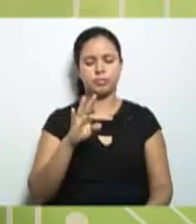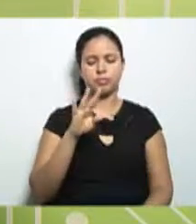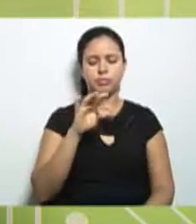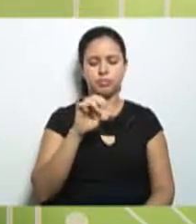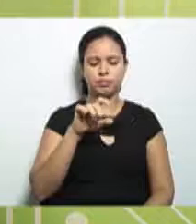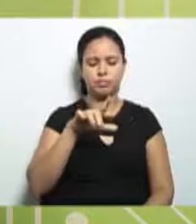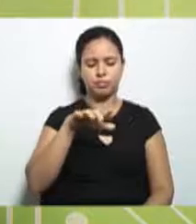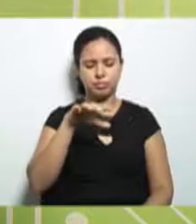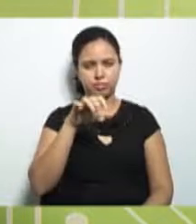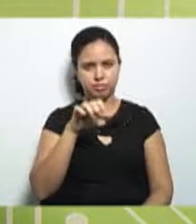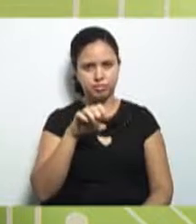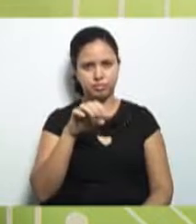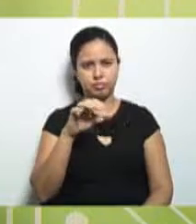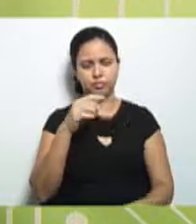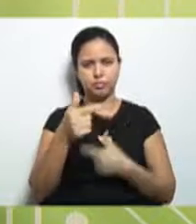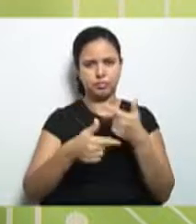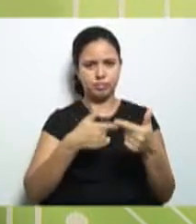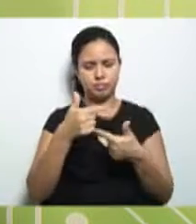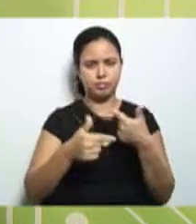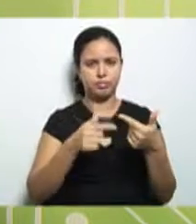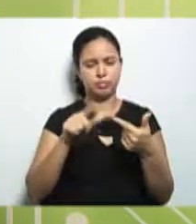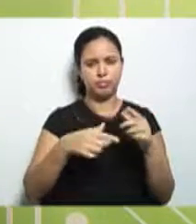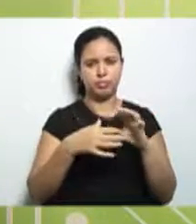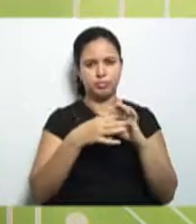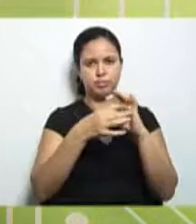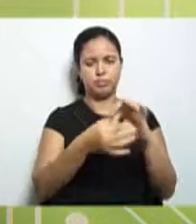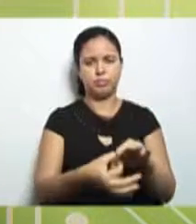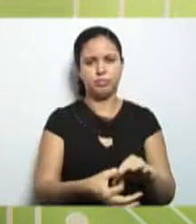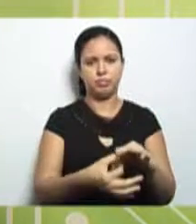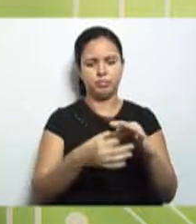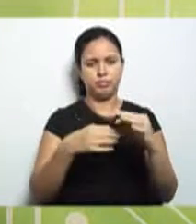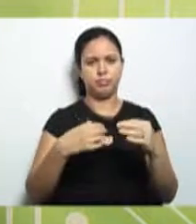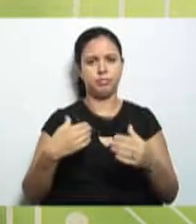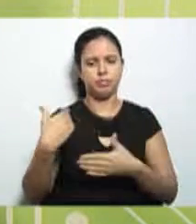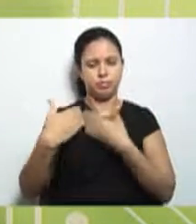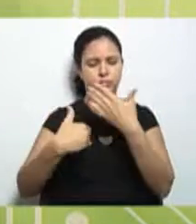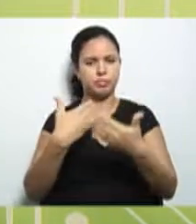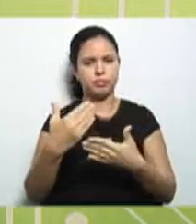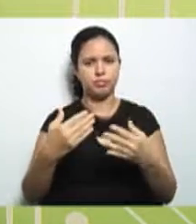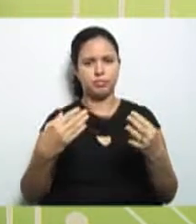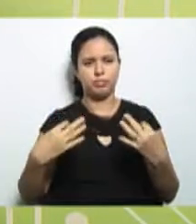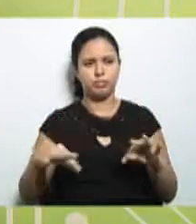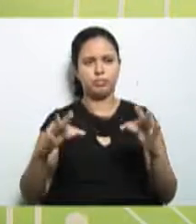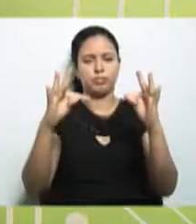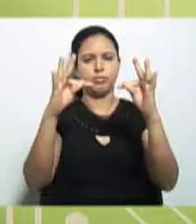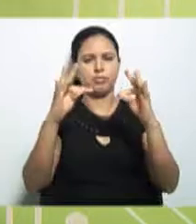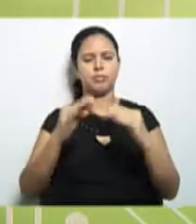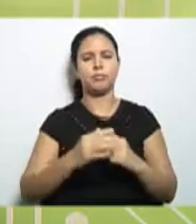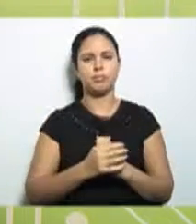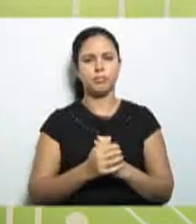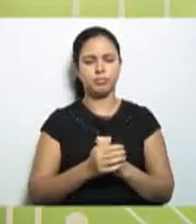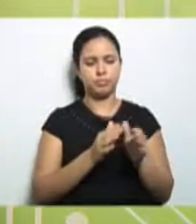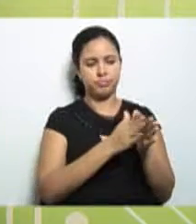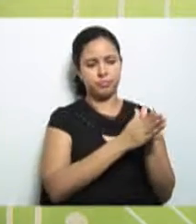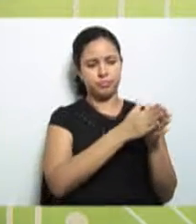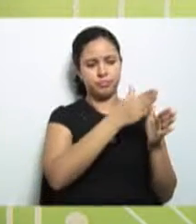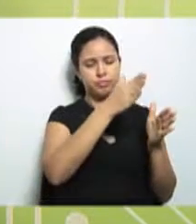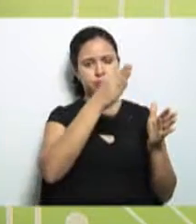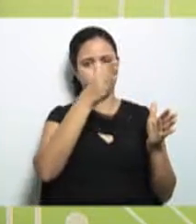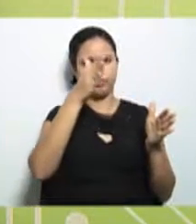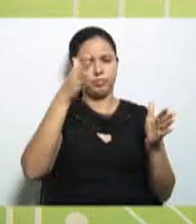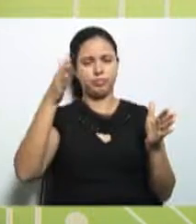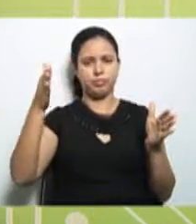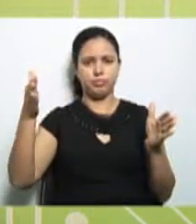são formas de trabalho que estão relacionadas ao avanço da tecnologia. A gente cobriu um período aqui muito grande de